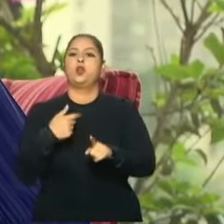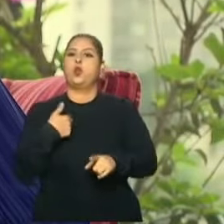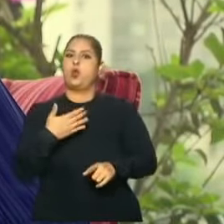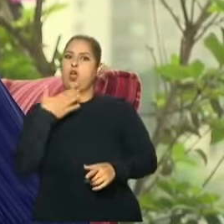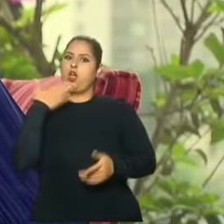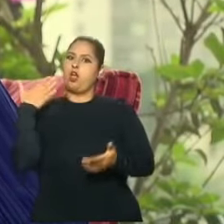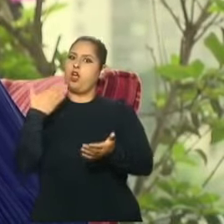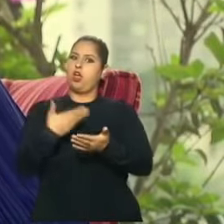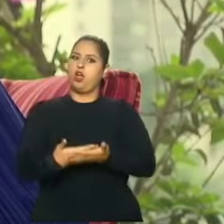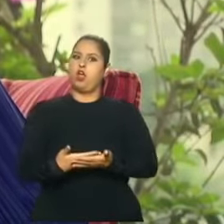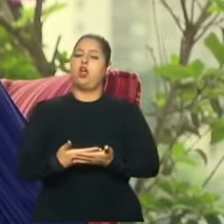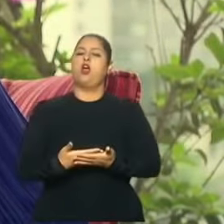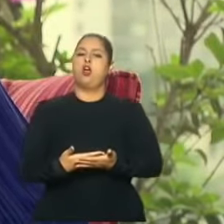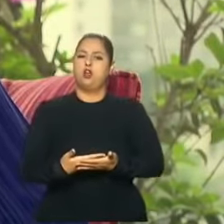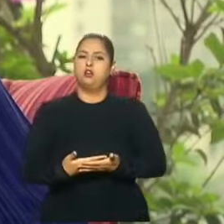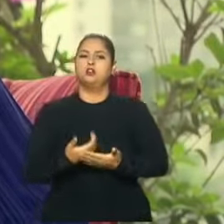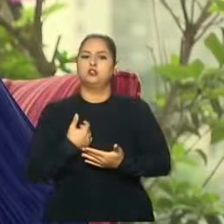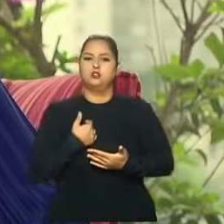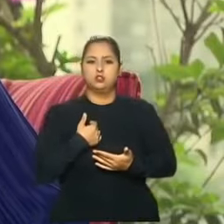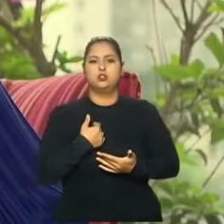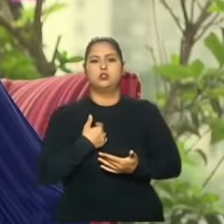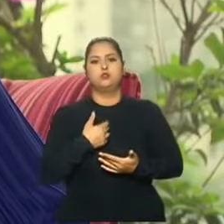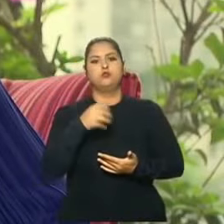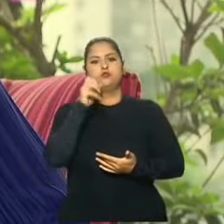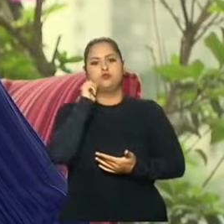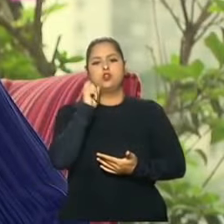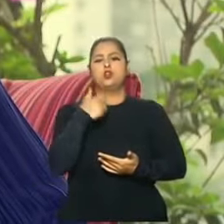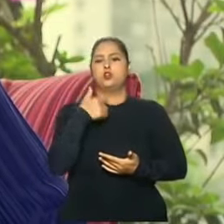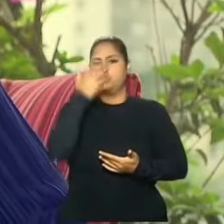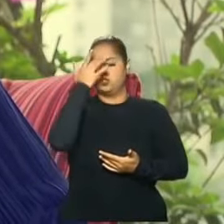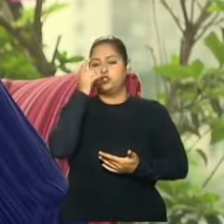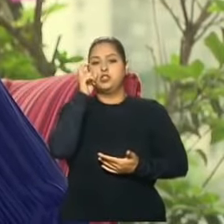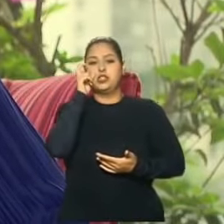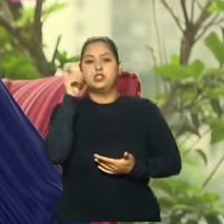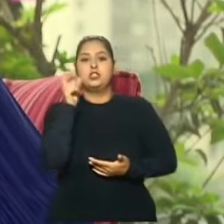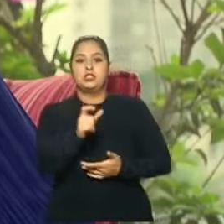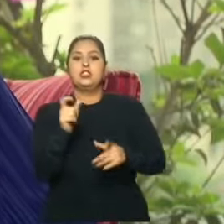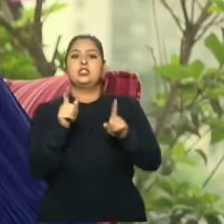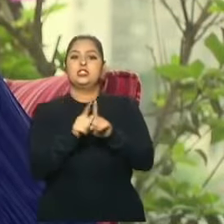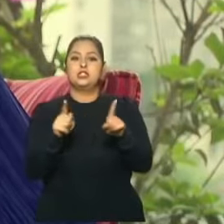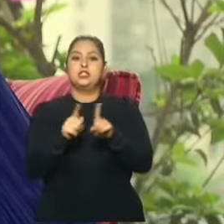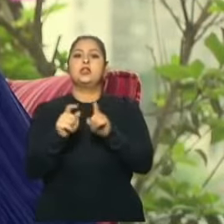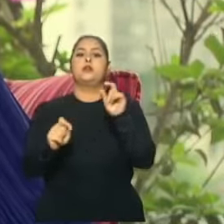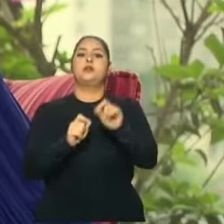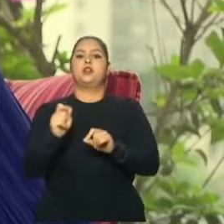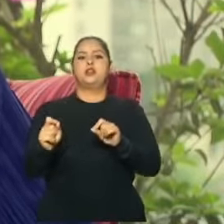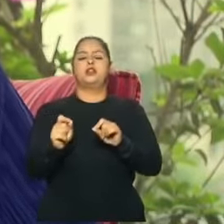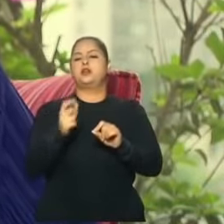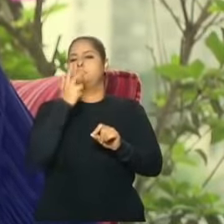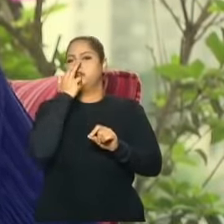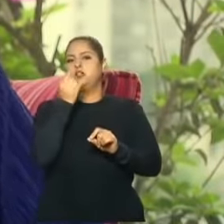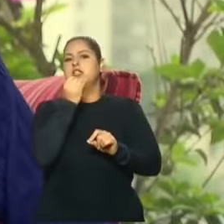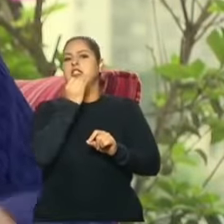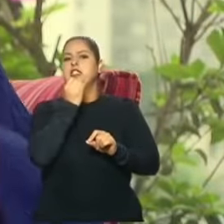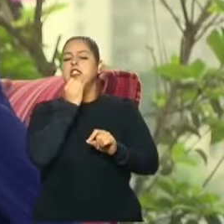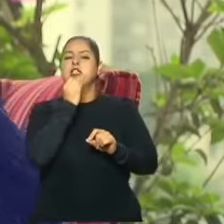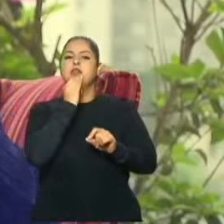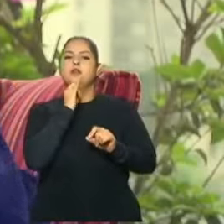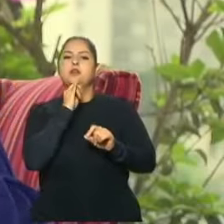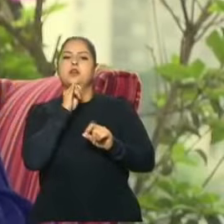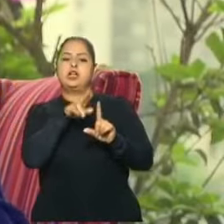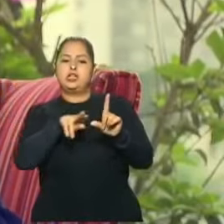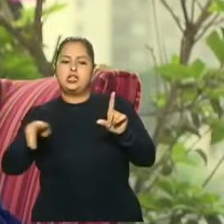surpresa com o que eu ouvi. Achei muito interessante, assim, a nível de letra, por exemplo, as coisas